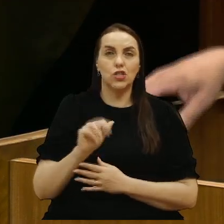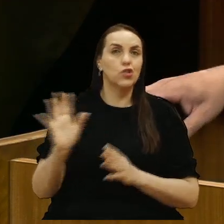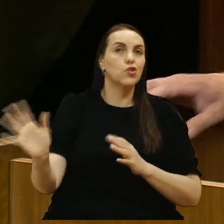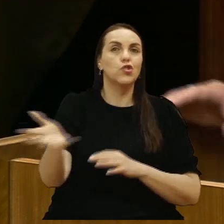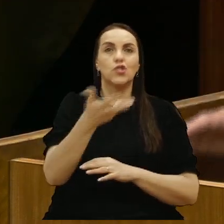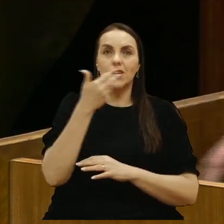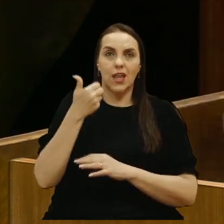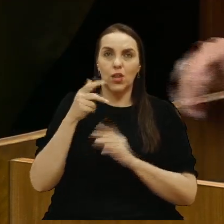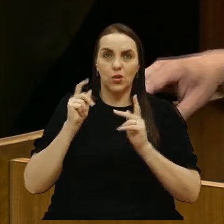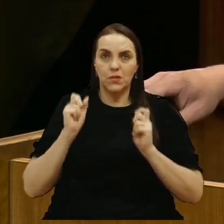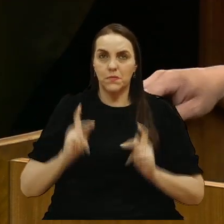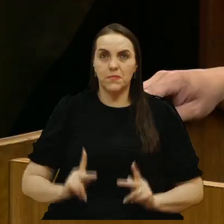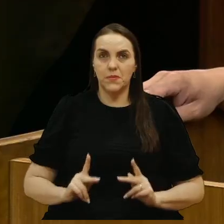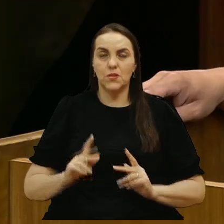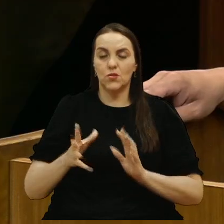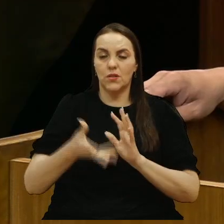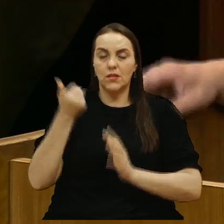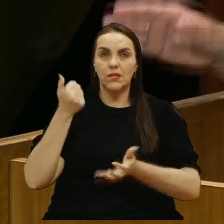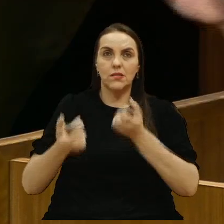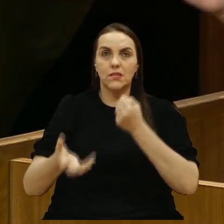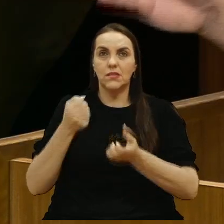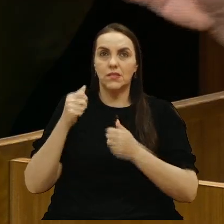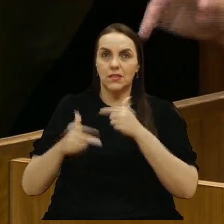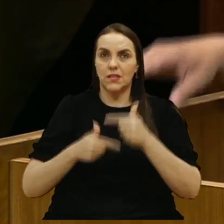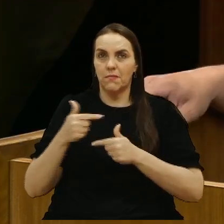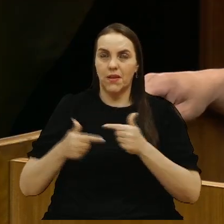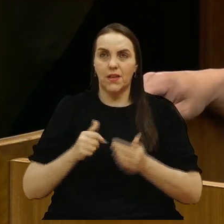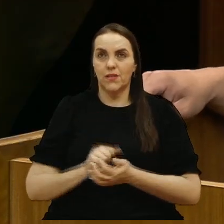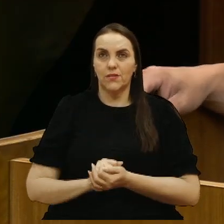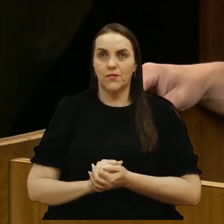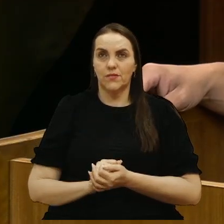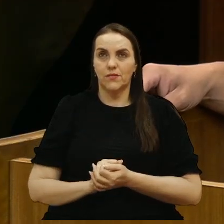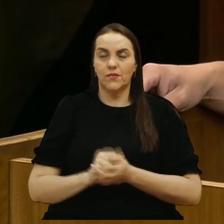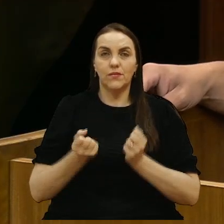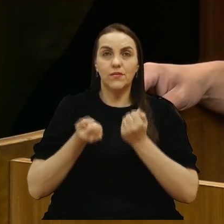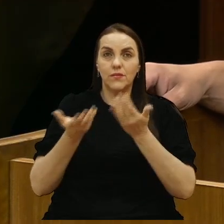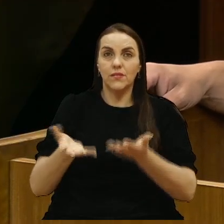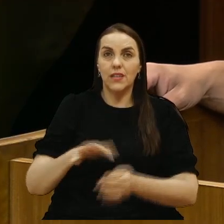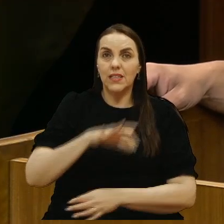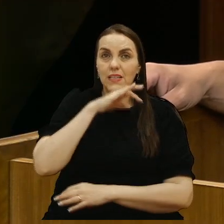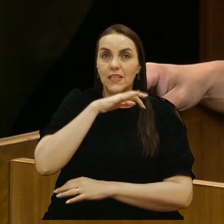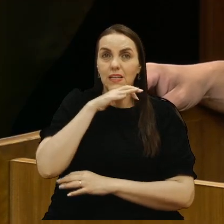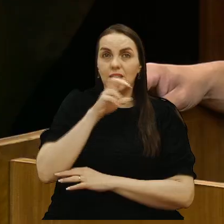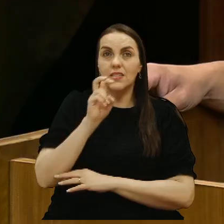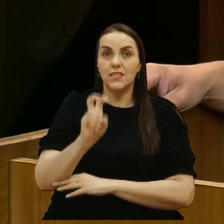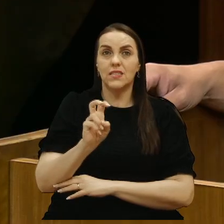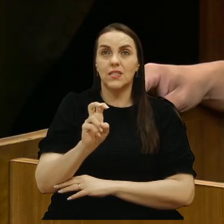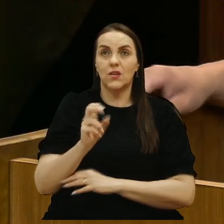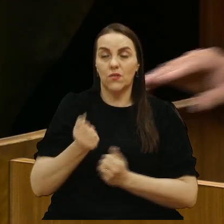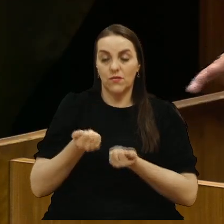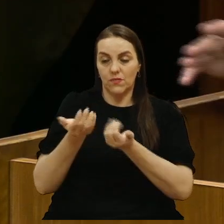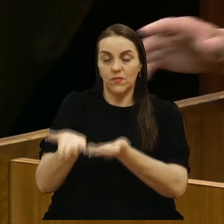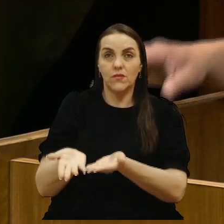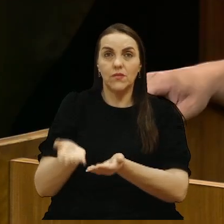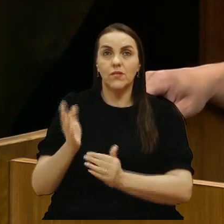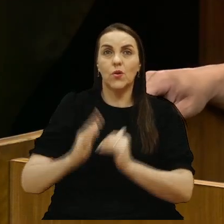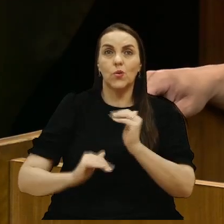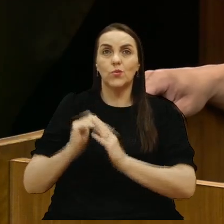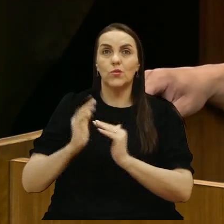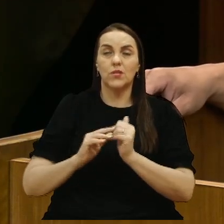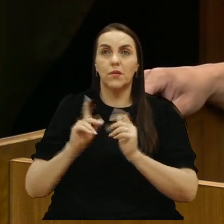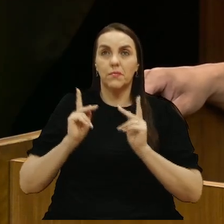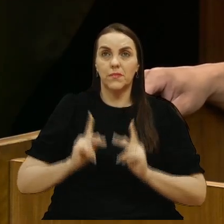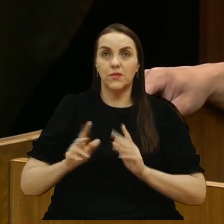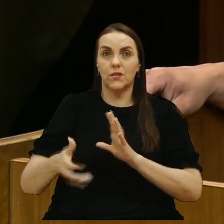os catadores de fazer esse trabalho. Não foi doado 5 terrenos para ser construído para os catadores lá? Por que não constrói